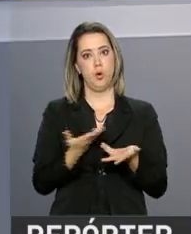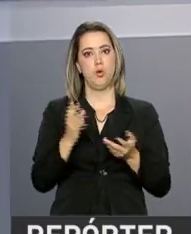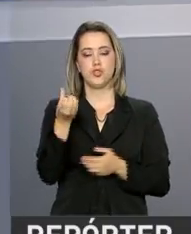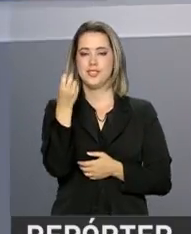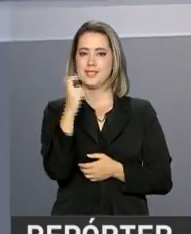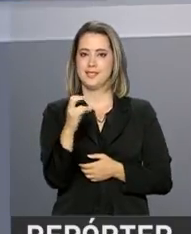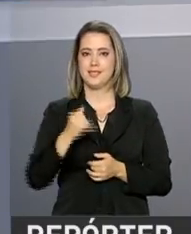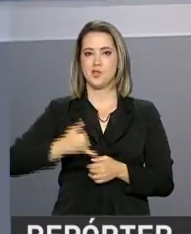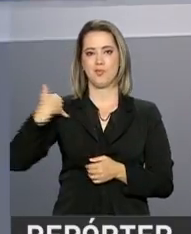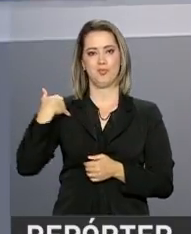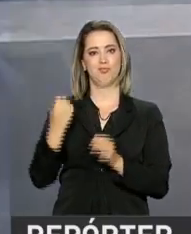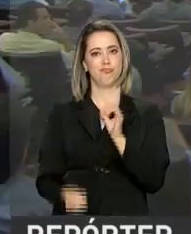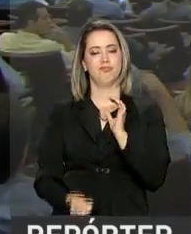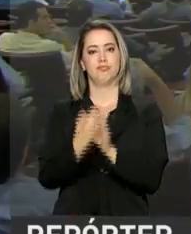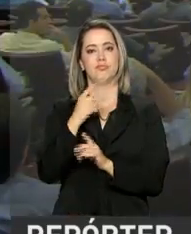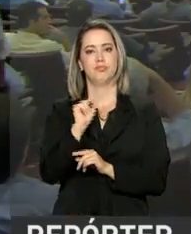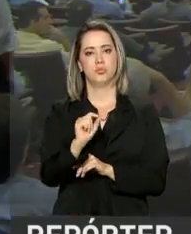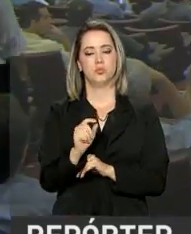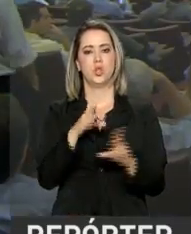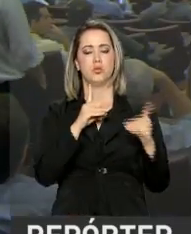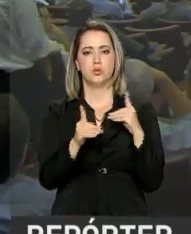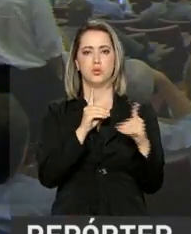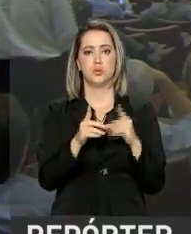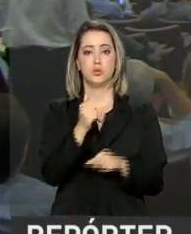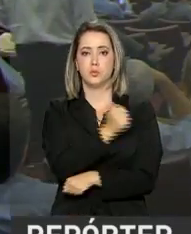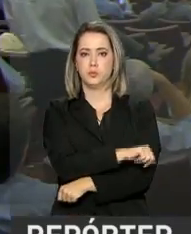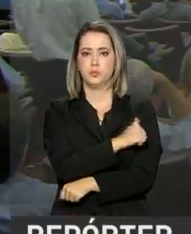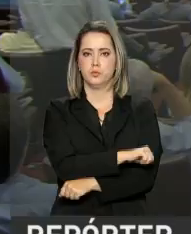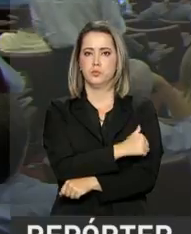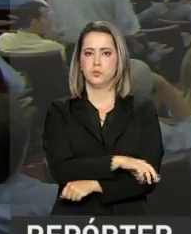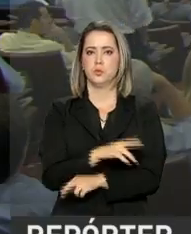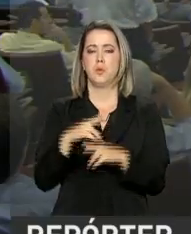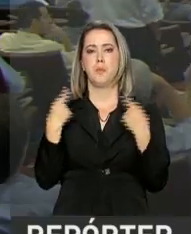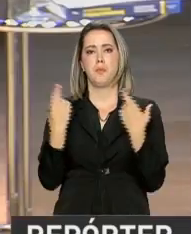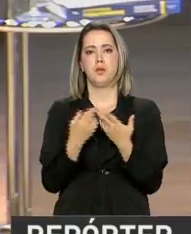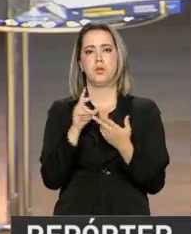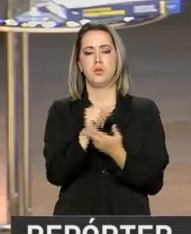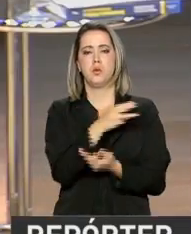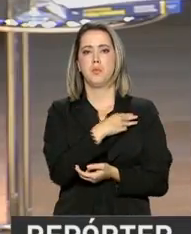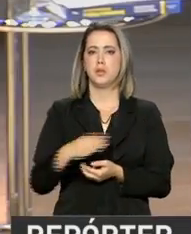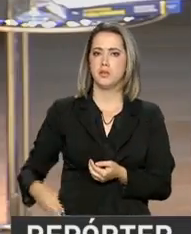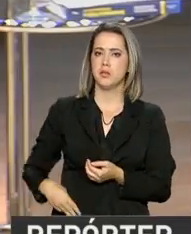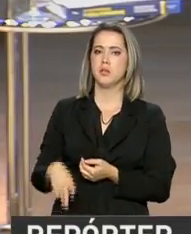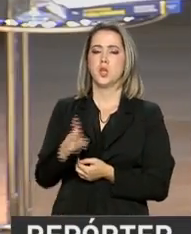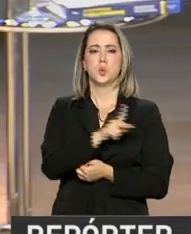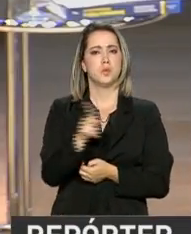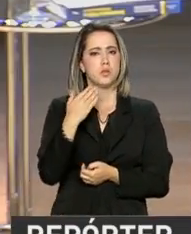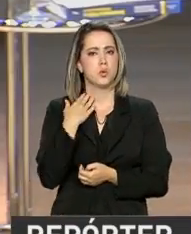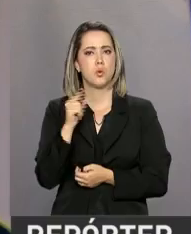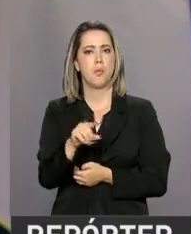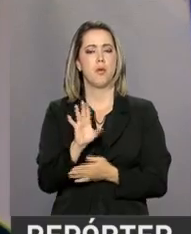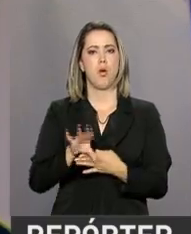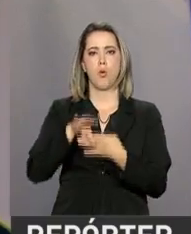hoje 65 anos. Um debate no Rio de Janeiro reuniu ministros, ex-presidentes do banco, conselheiros